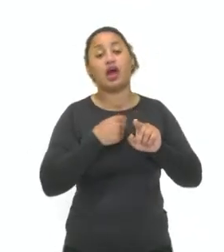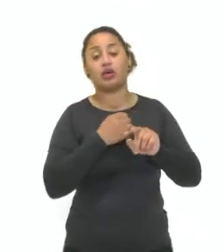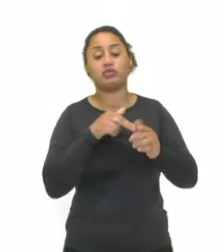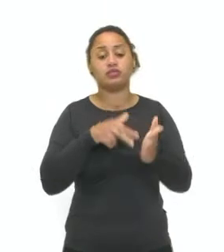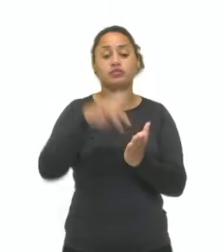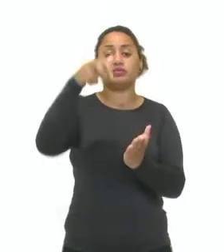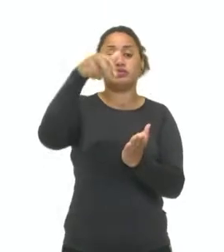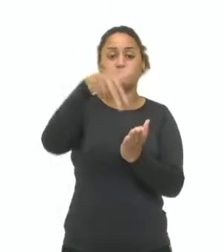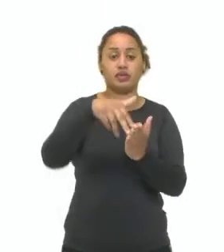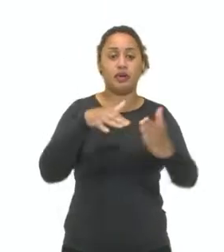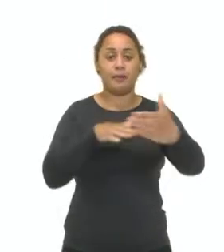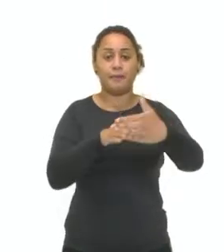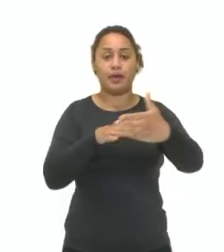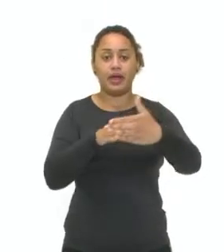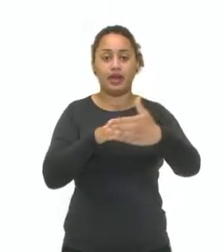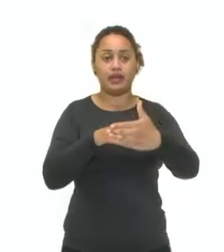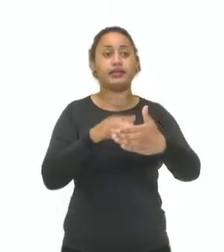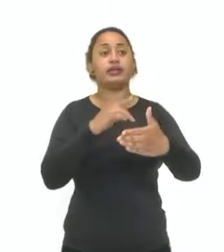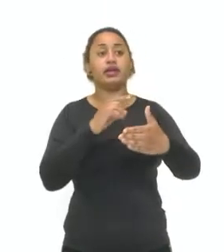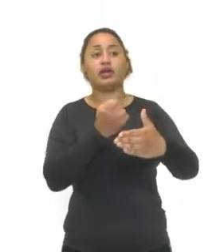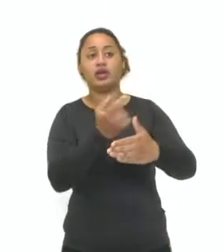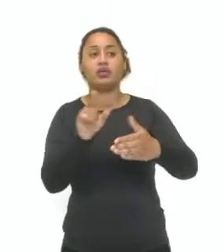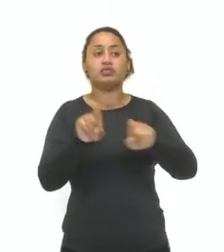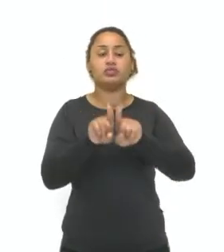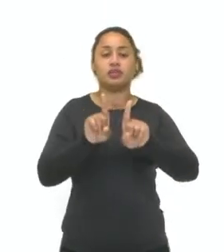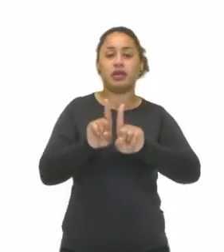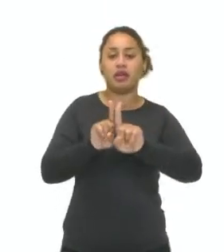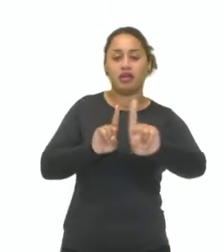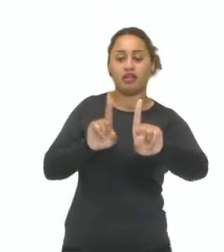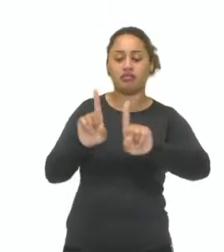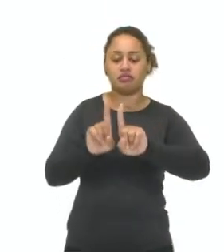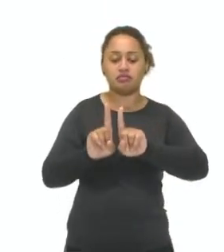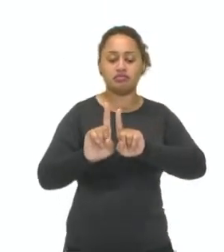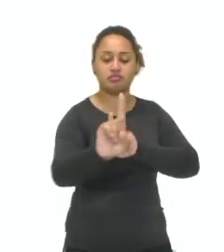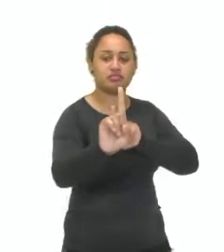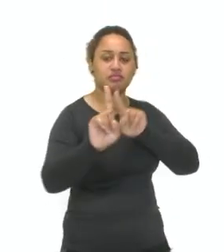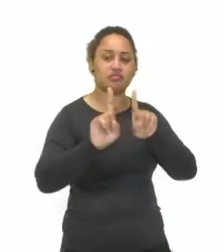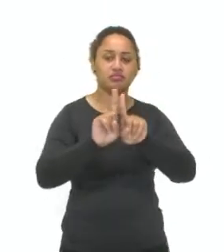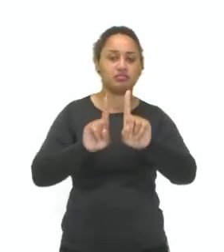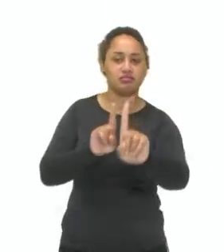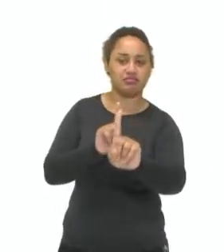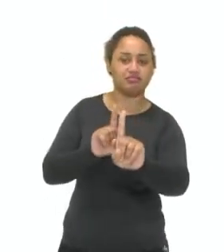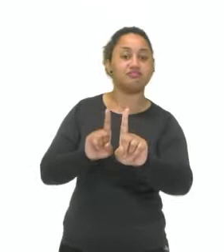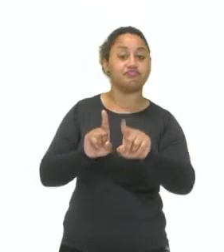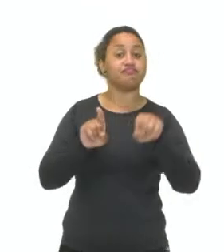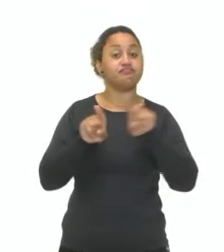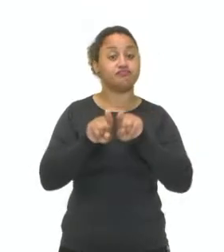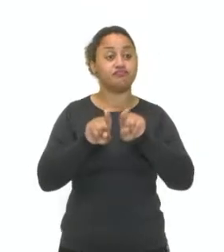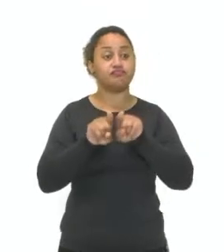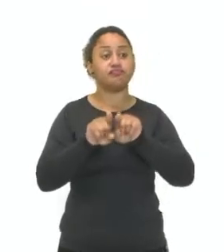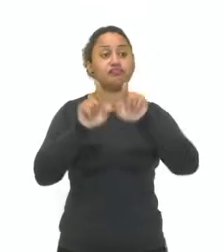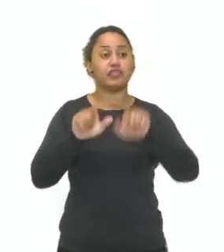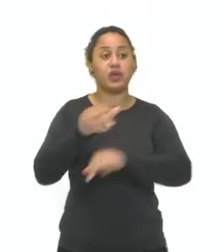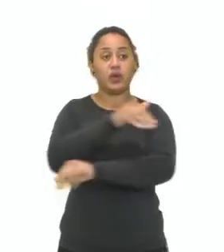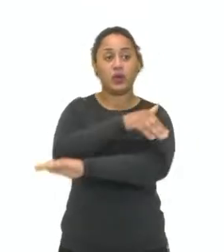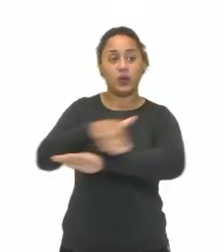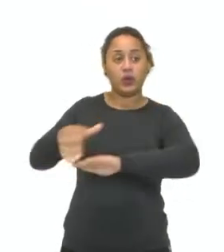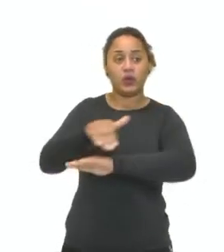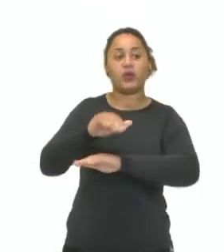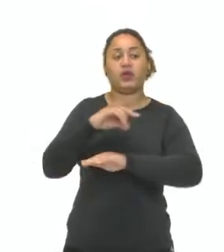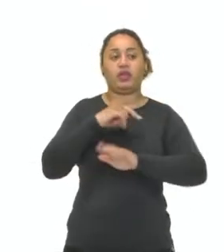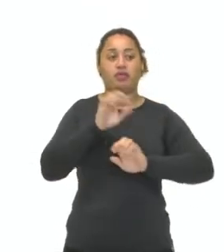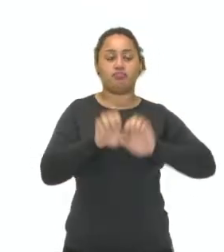barreiras, com obstáculos e os revezamentos. E ainda nós temos as provas de rua, que são a